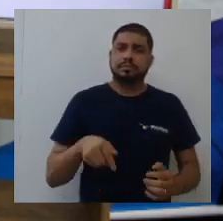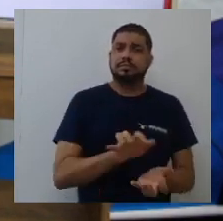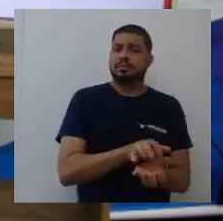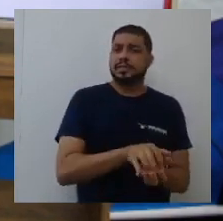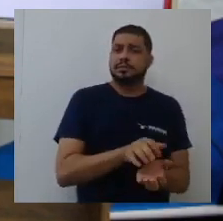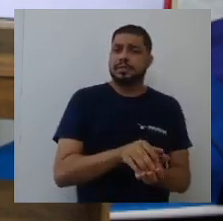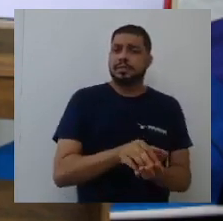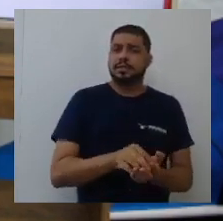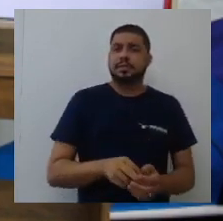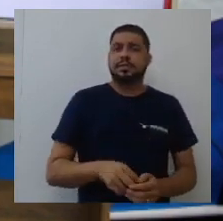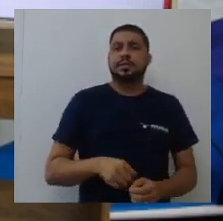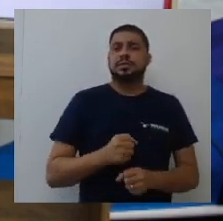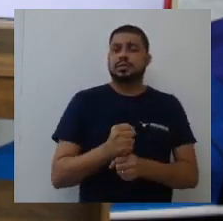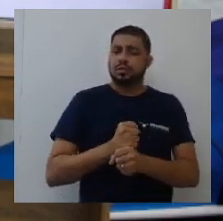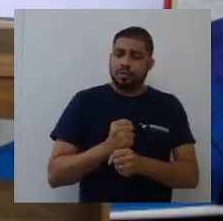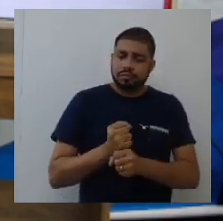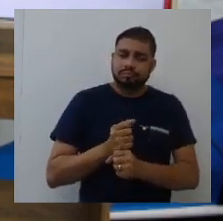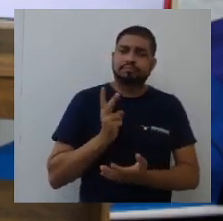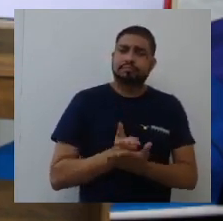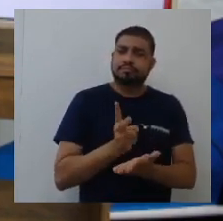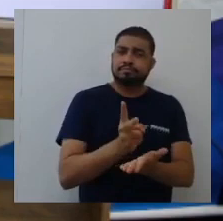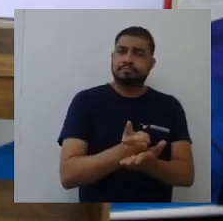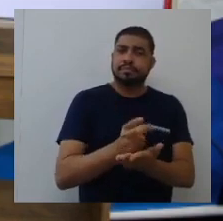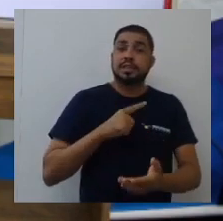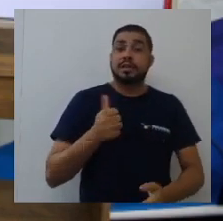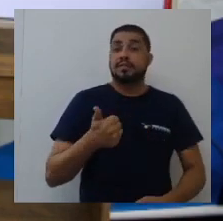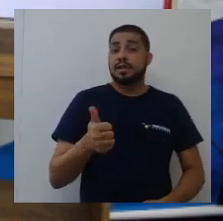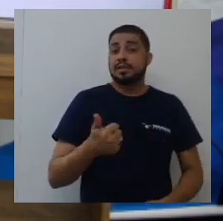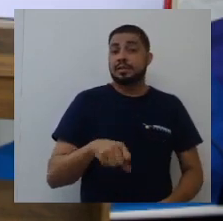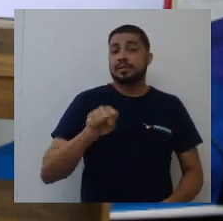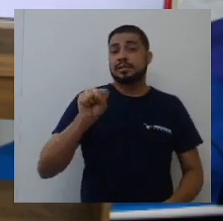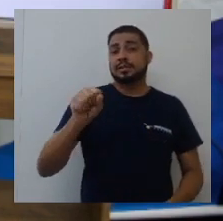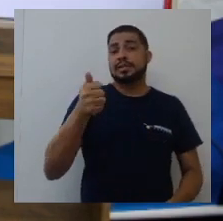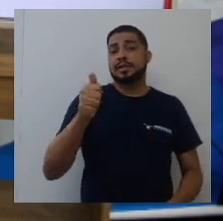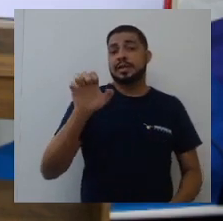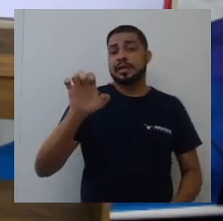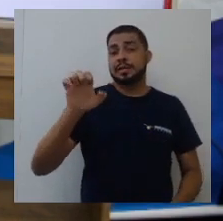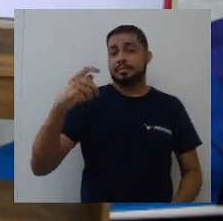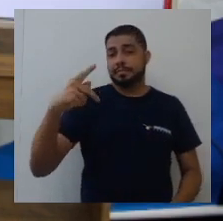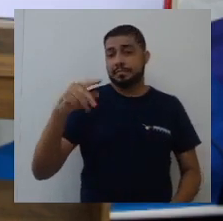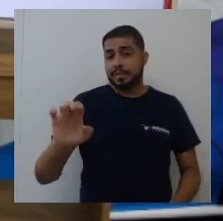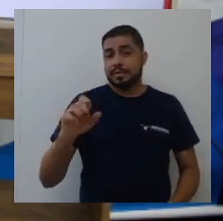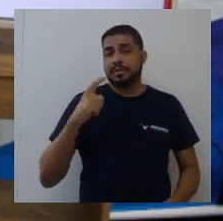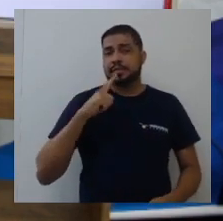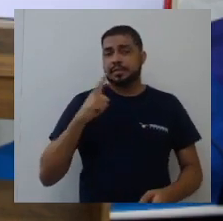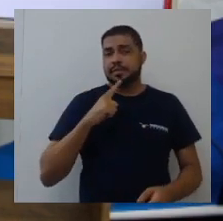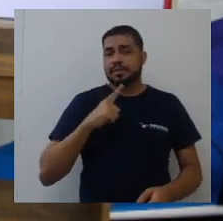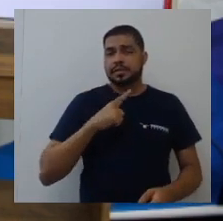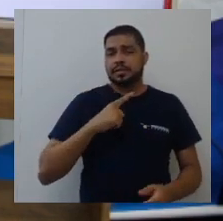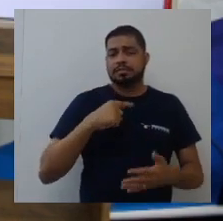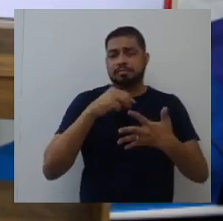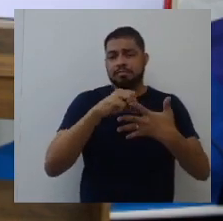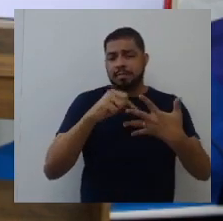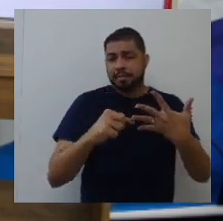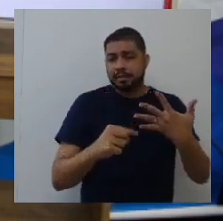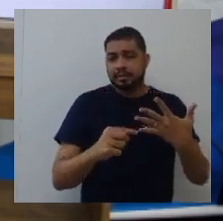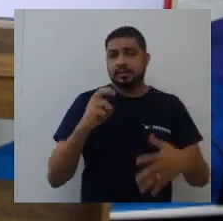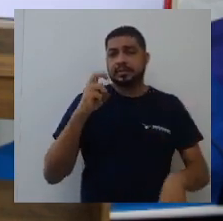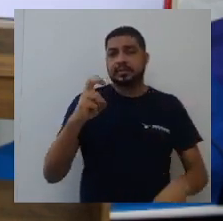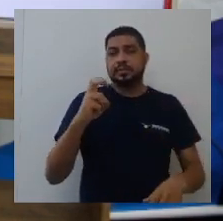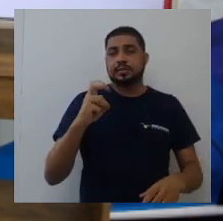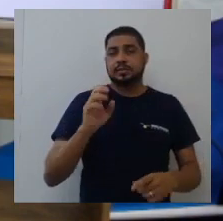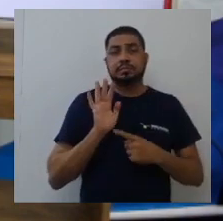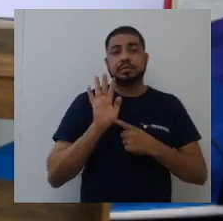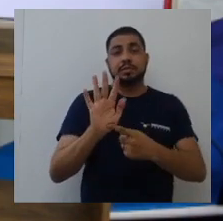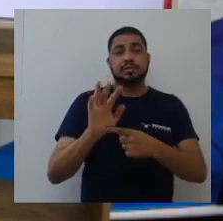os anos uma avaliação chamada SAEP. E essa prova de SAEP, ela tem lá o descritor número 5 apresentando